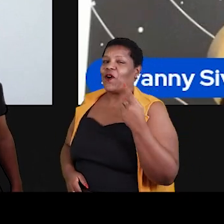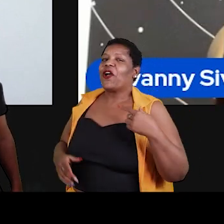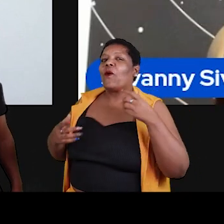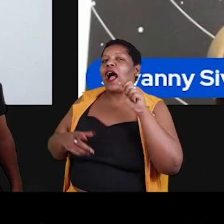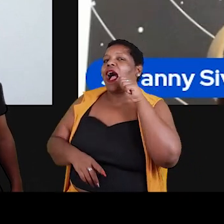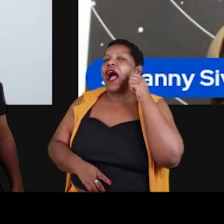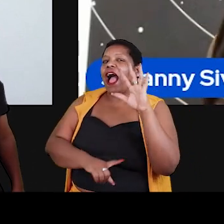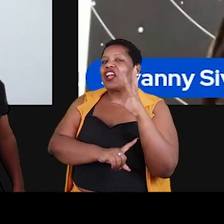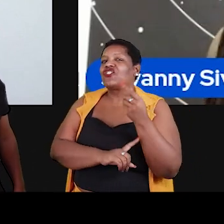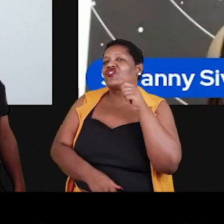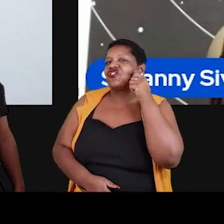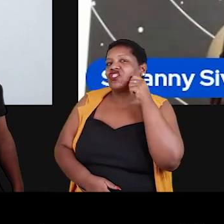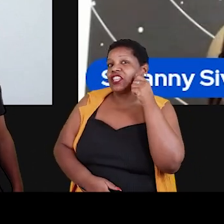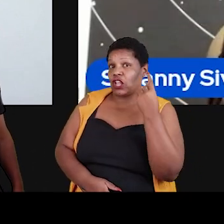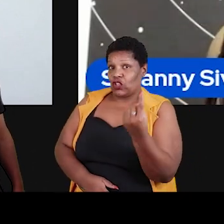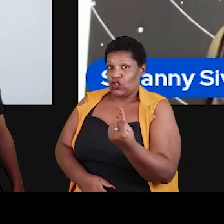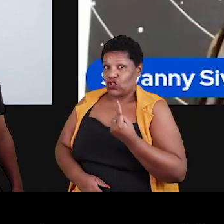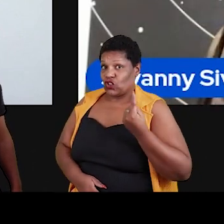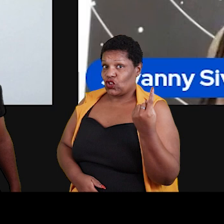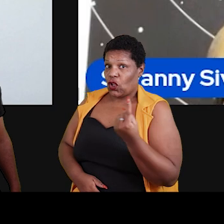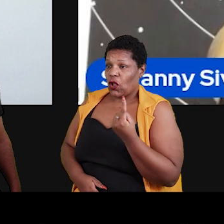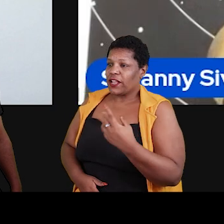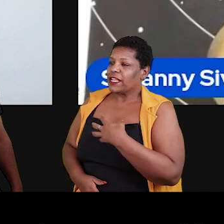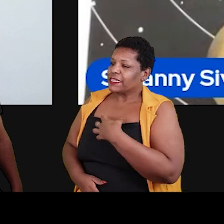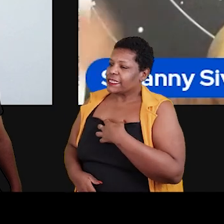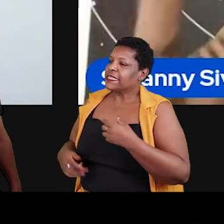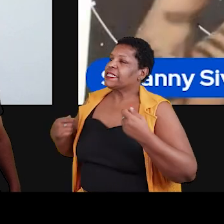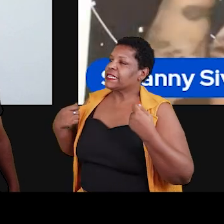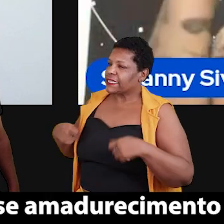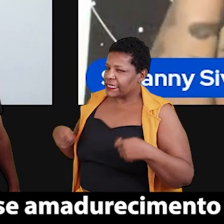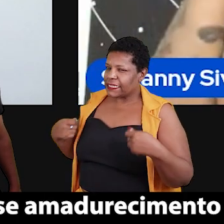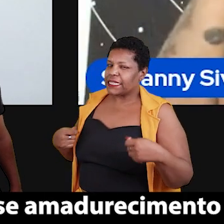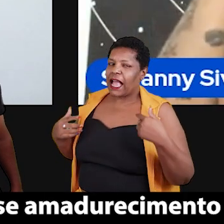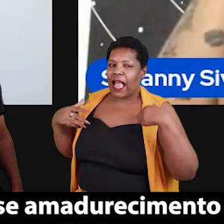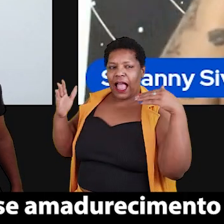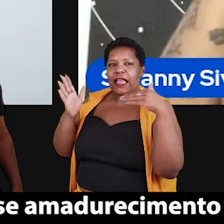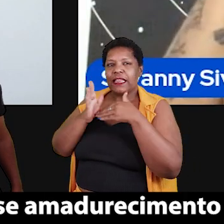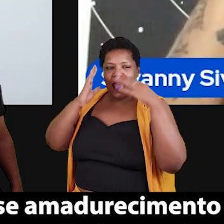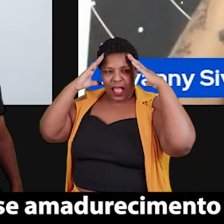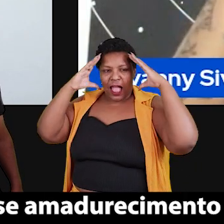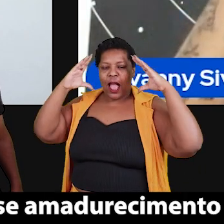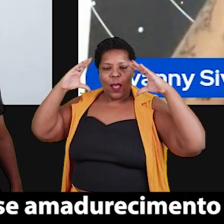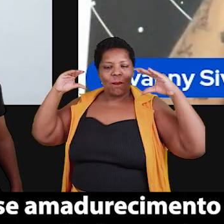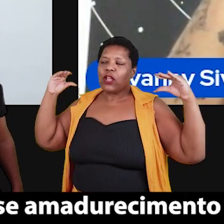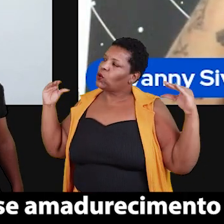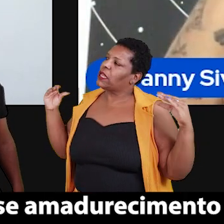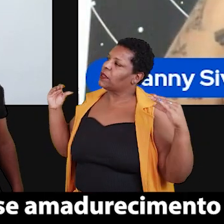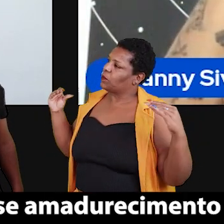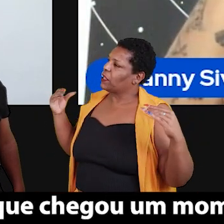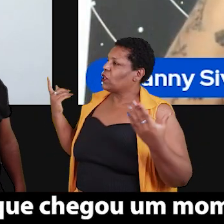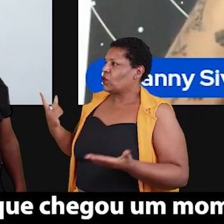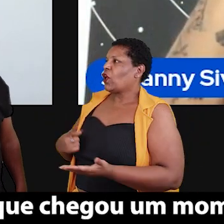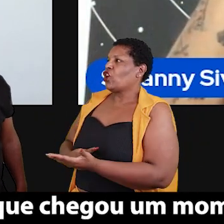solo. Então, eu senti essa necessidade, né? Até esse amadurecimento também contribuiu